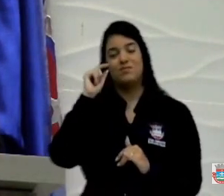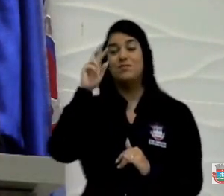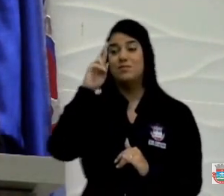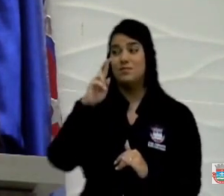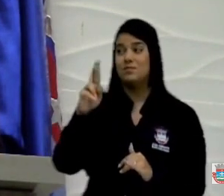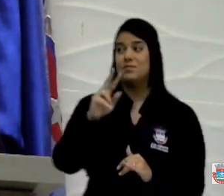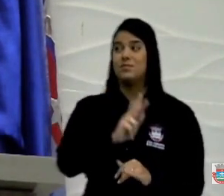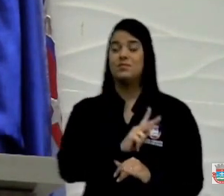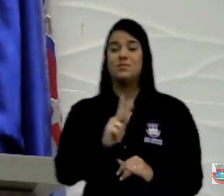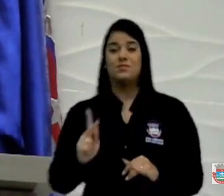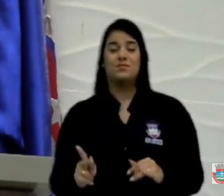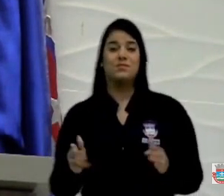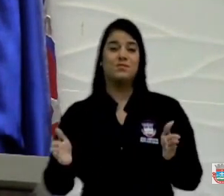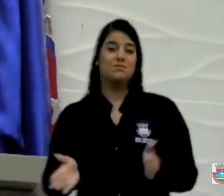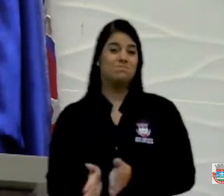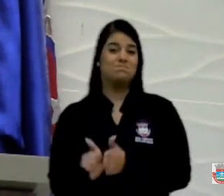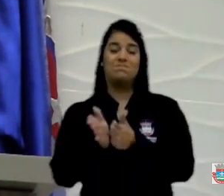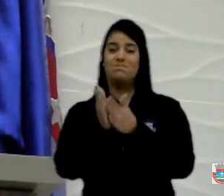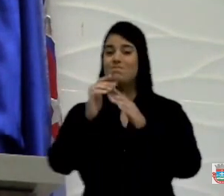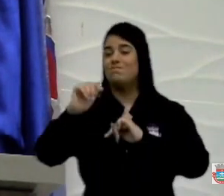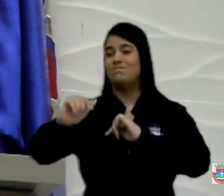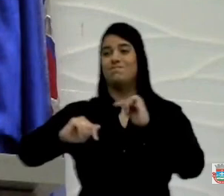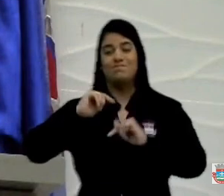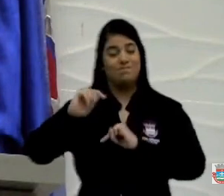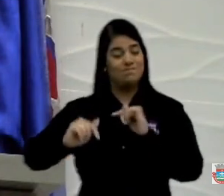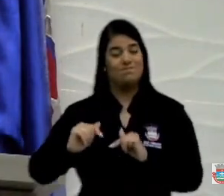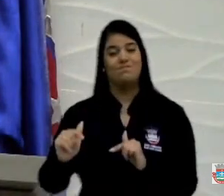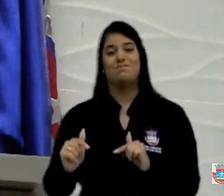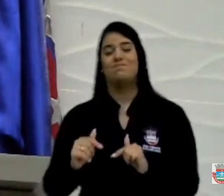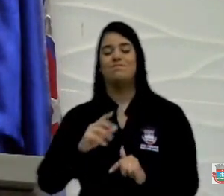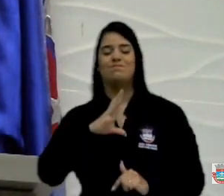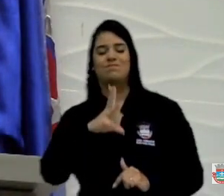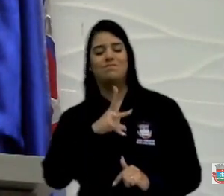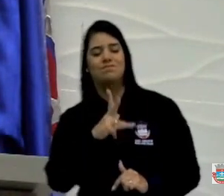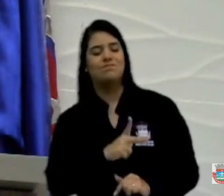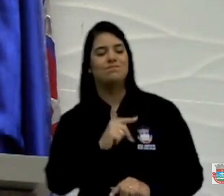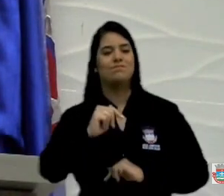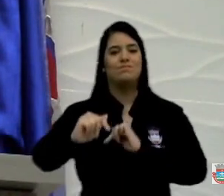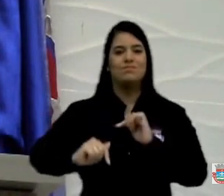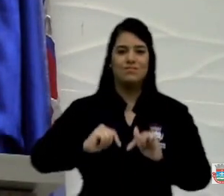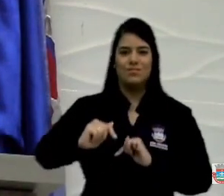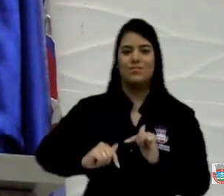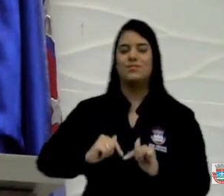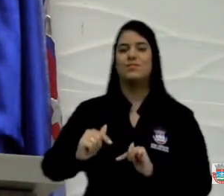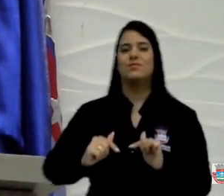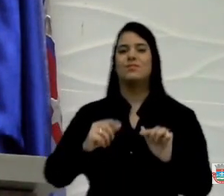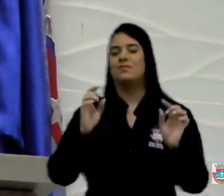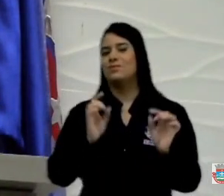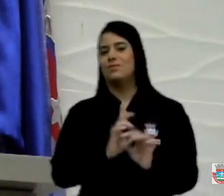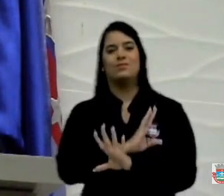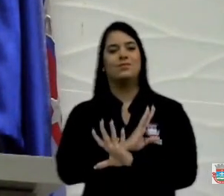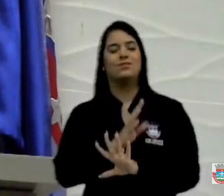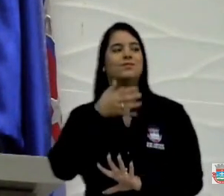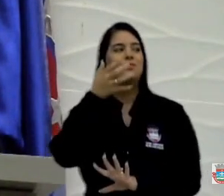presidente, parabenizo toda a administração com amor e trabalho, e desta feita encerro